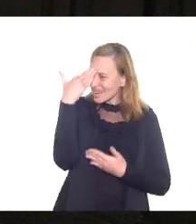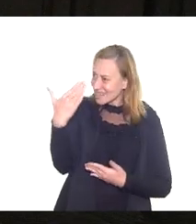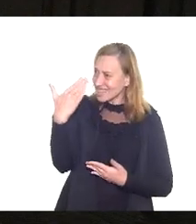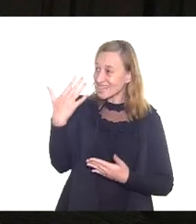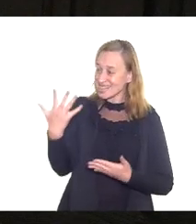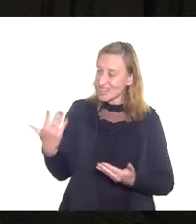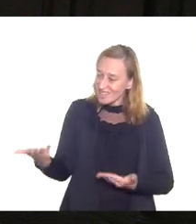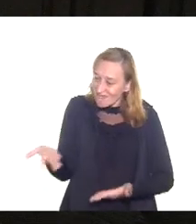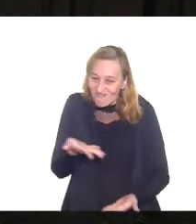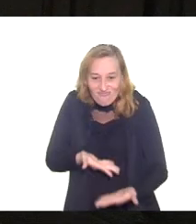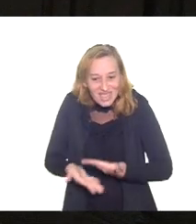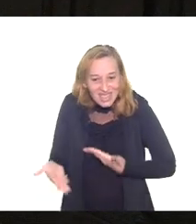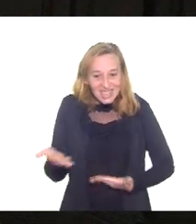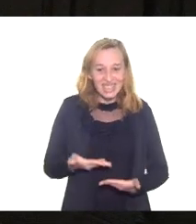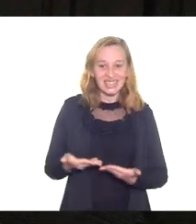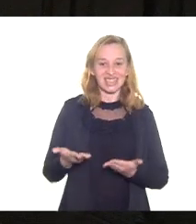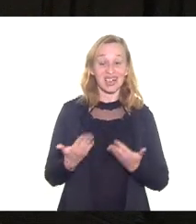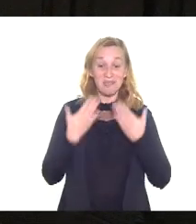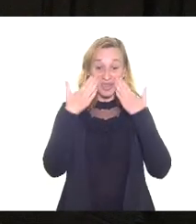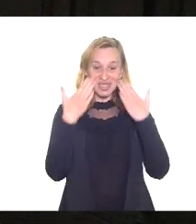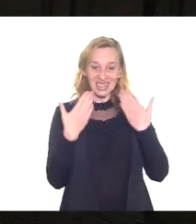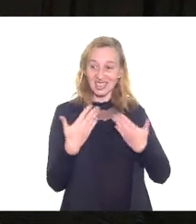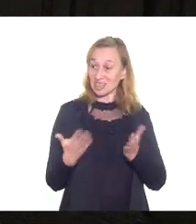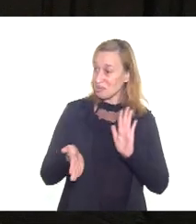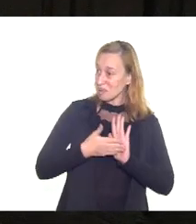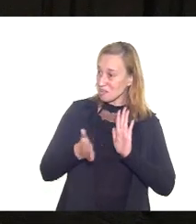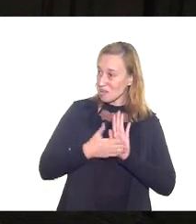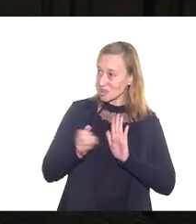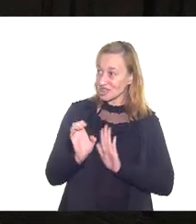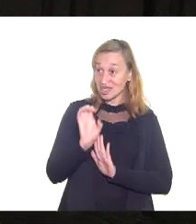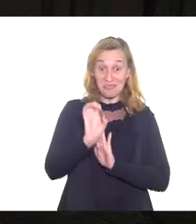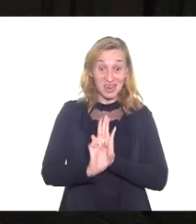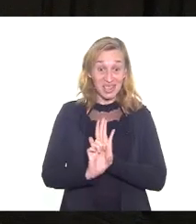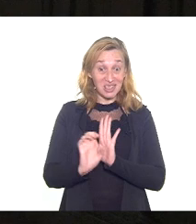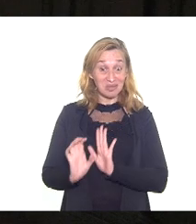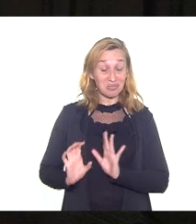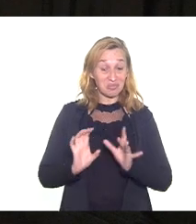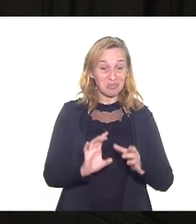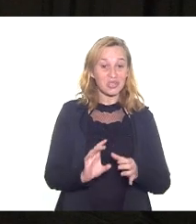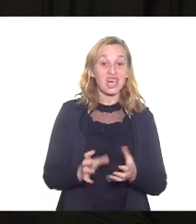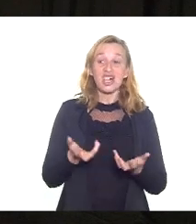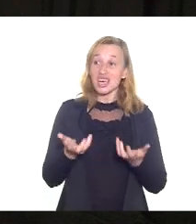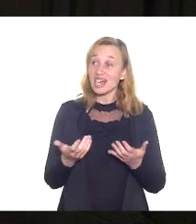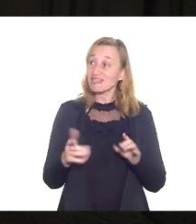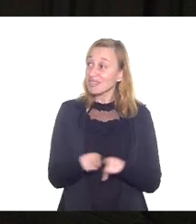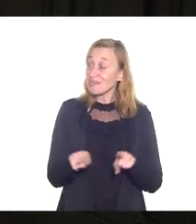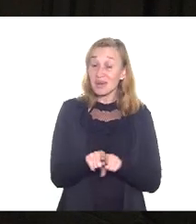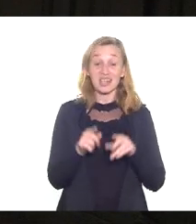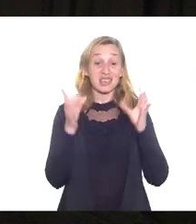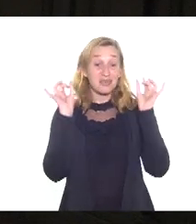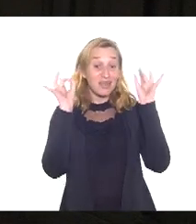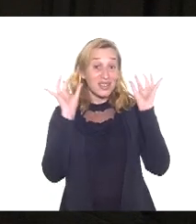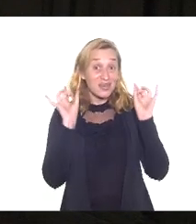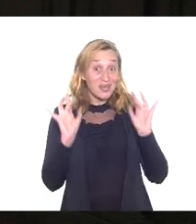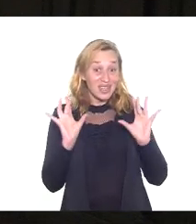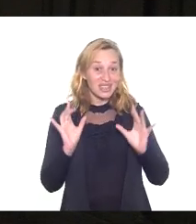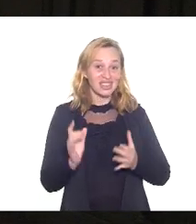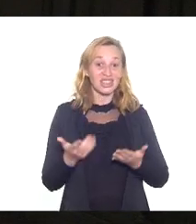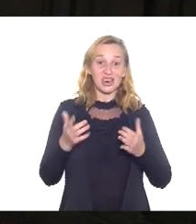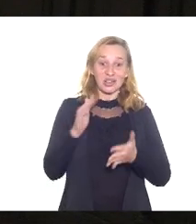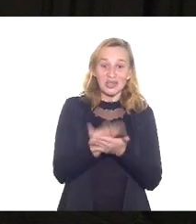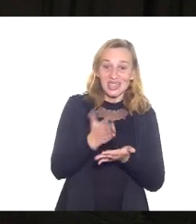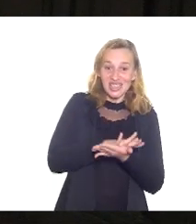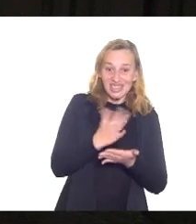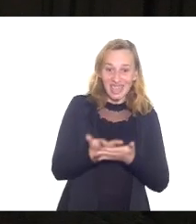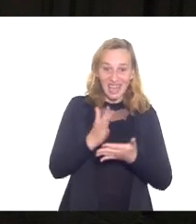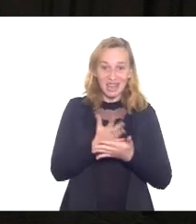essa parceria na apresentação desta proposta de emenda constitucional. André, cumprimentar especialmente os intérpretes e